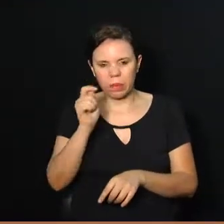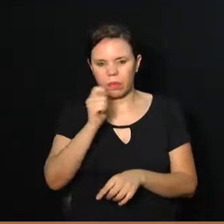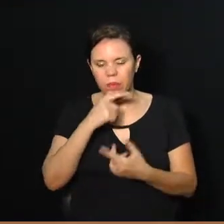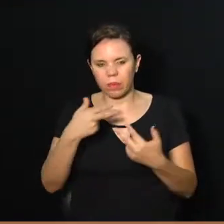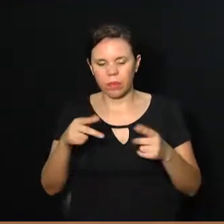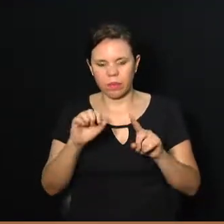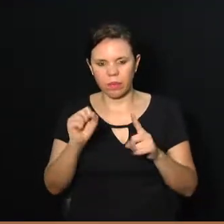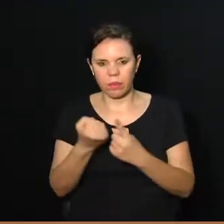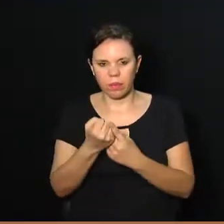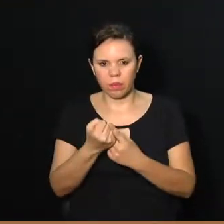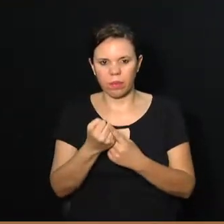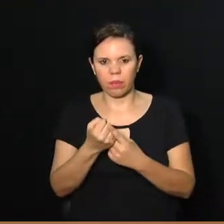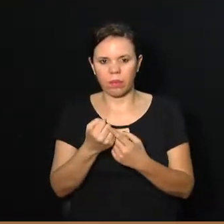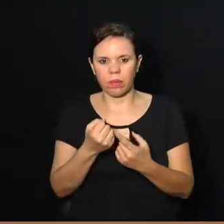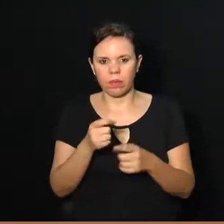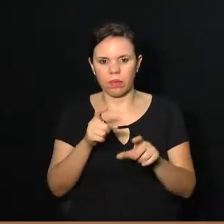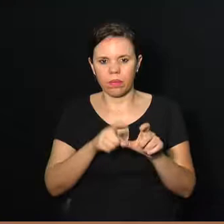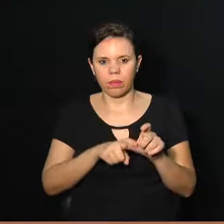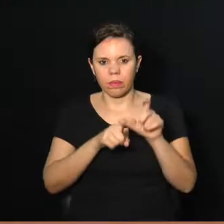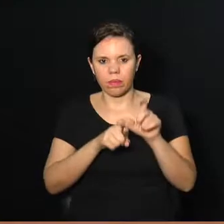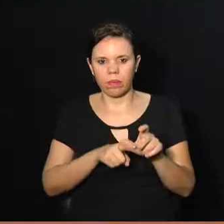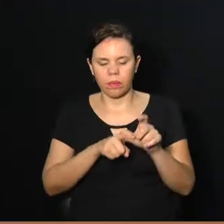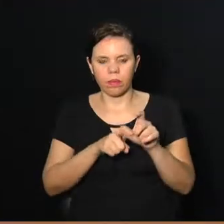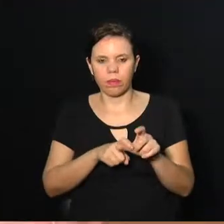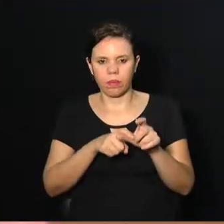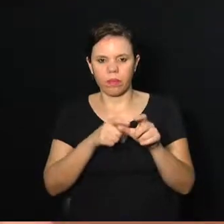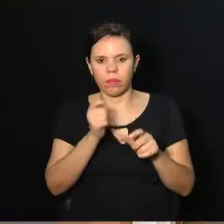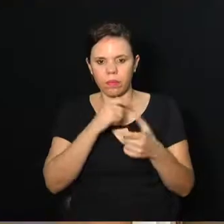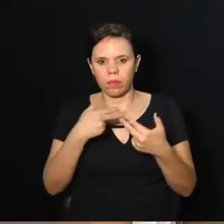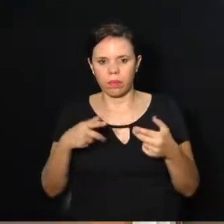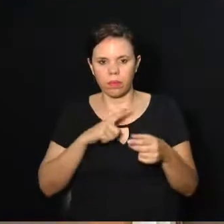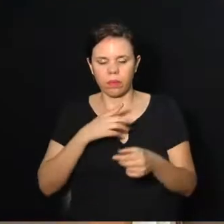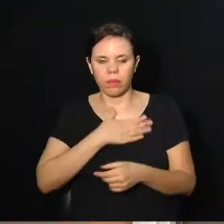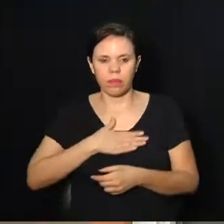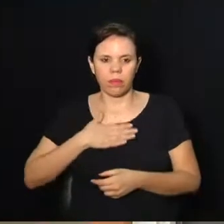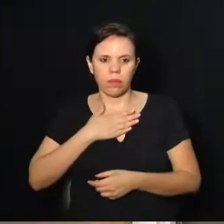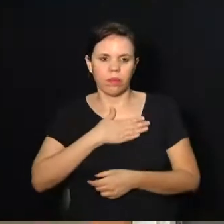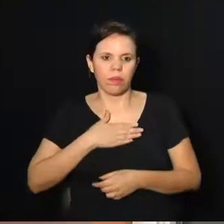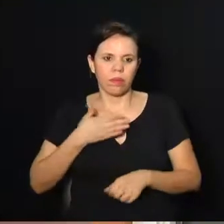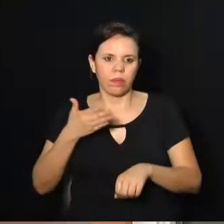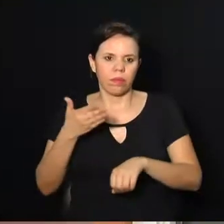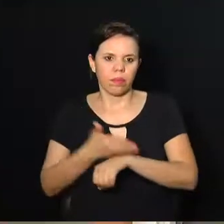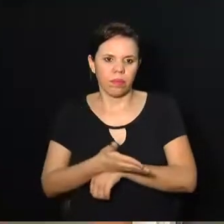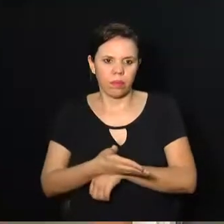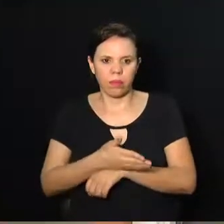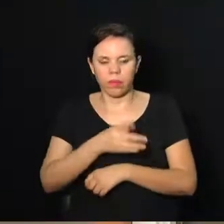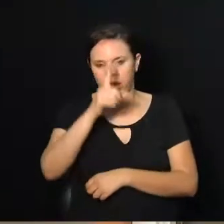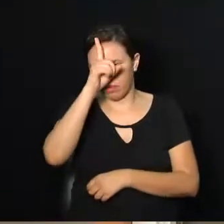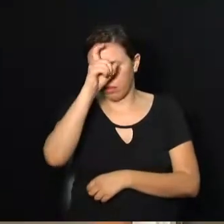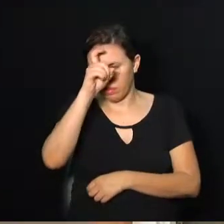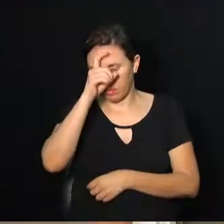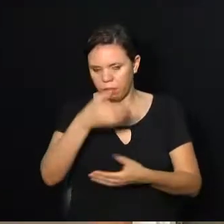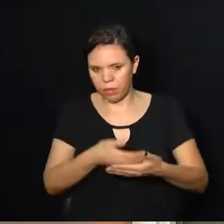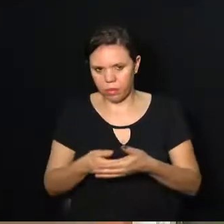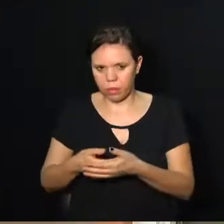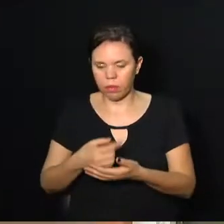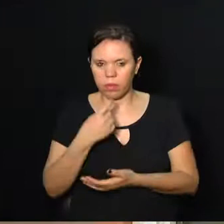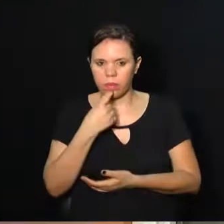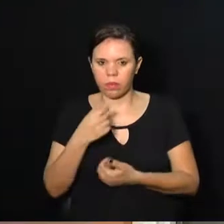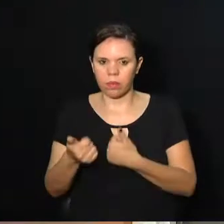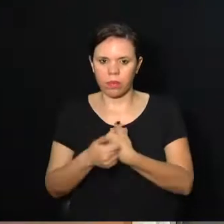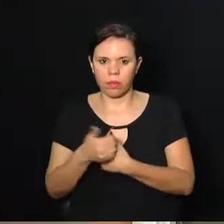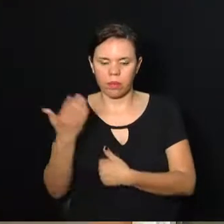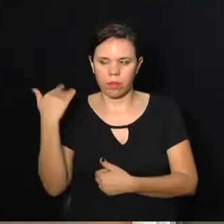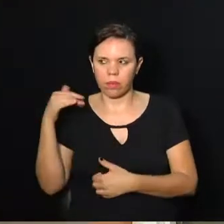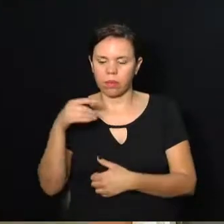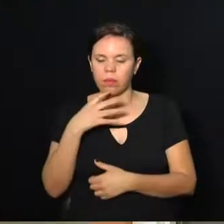social e com problemas de dependência química na maternidade. Eu também tive o prazer, né, de visitar a maternidade recentemente, conhecer toda